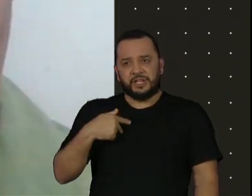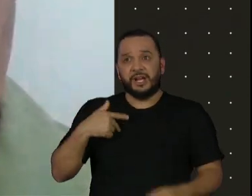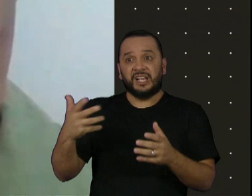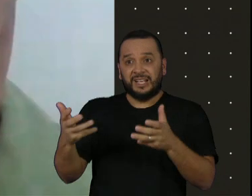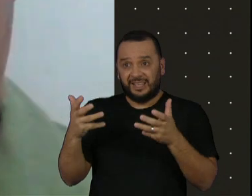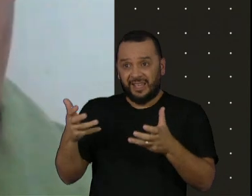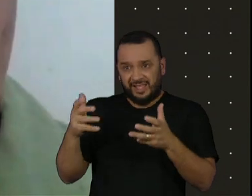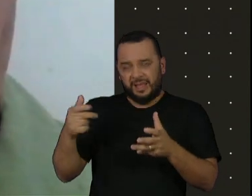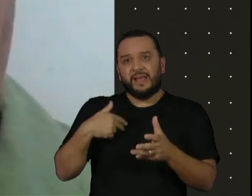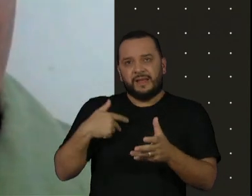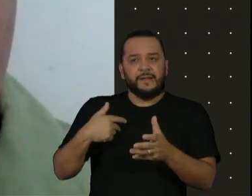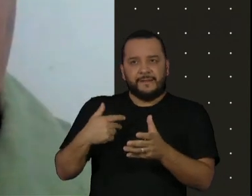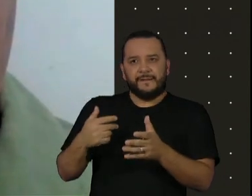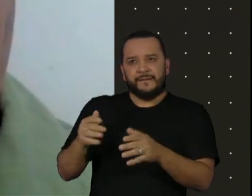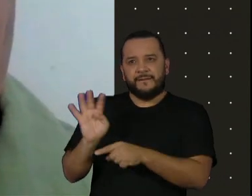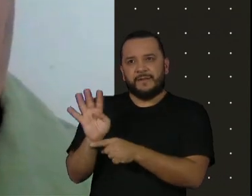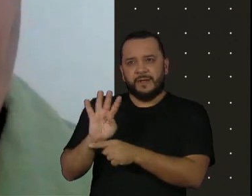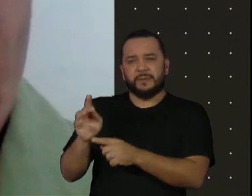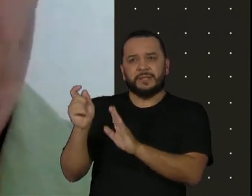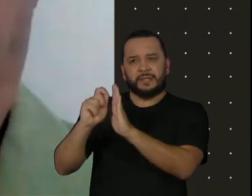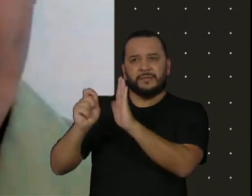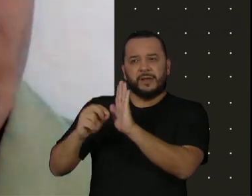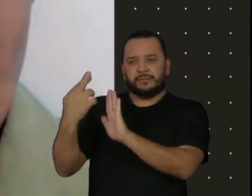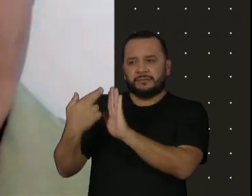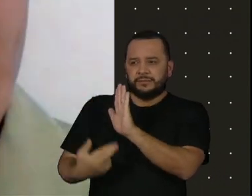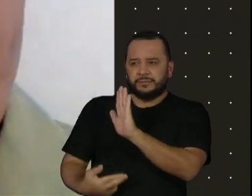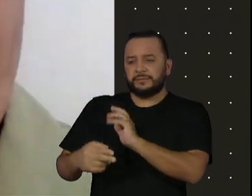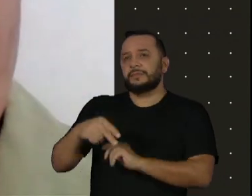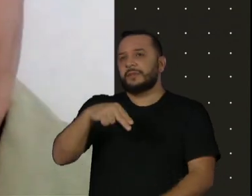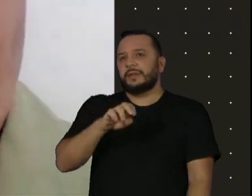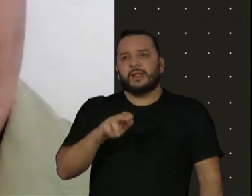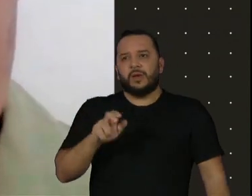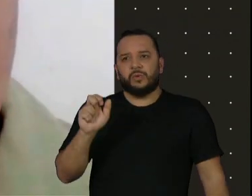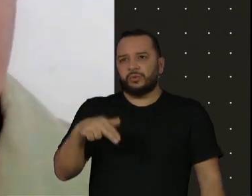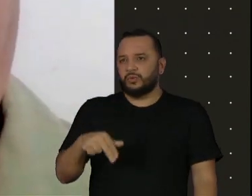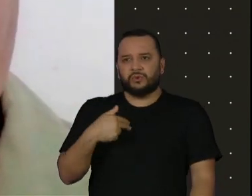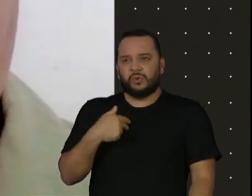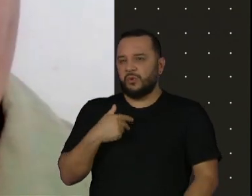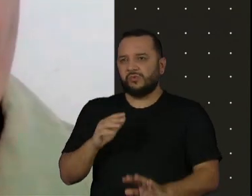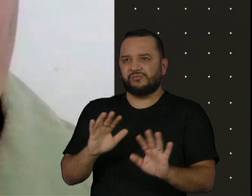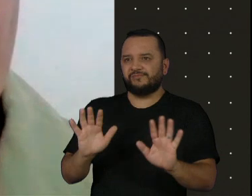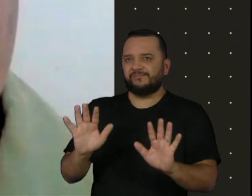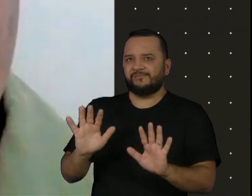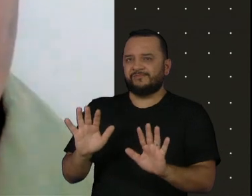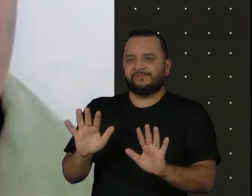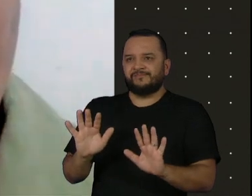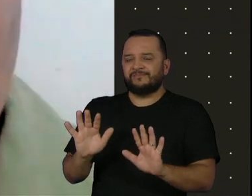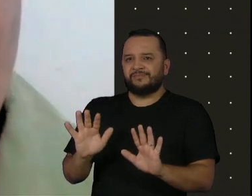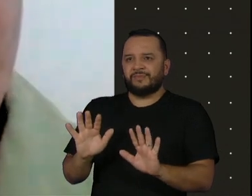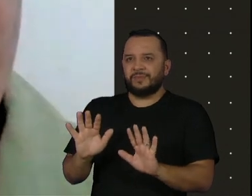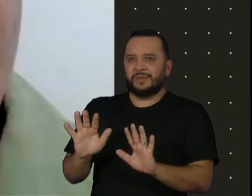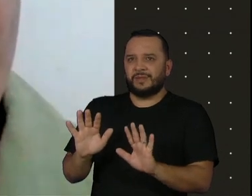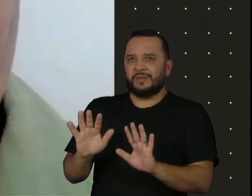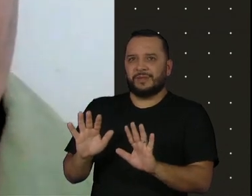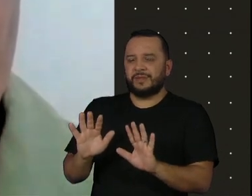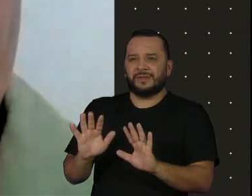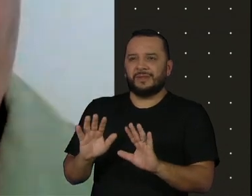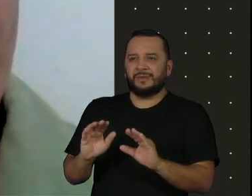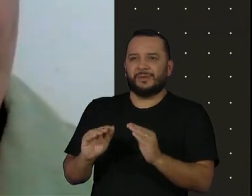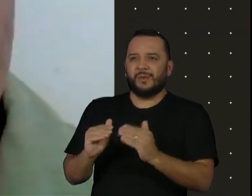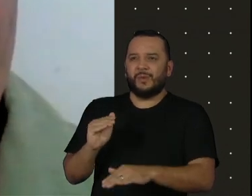roteiro muito piegas, bobo e tal, que o Nelson não filmou nenhuma linha dele, apesar de ter colocado nos créditos do